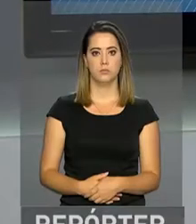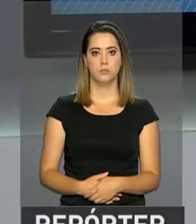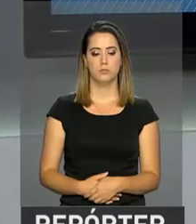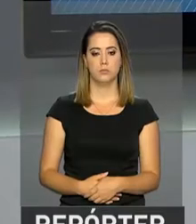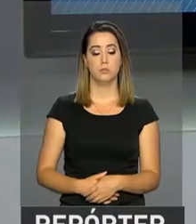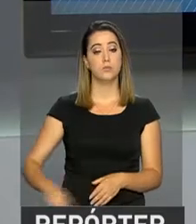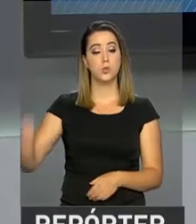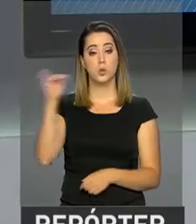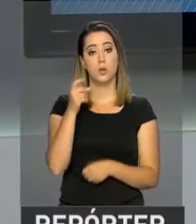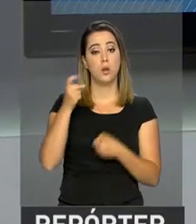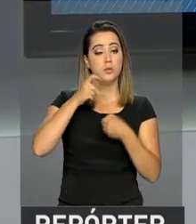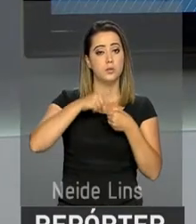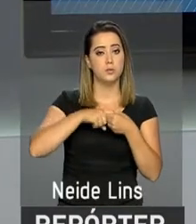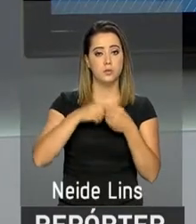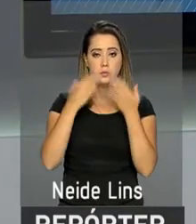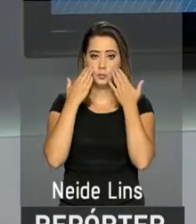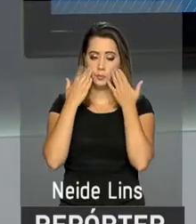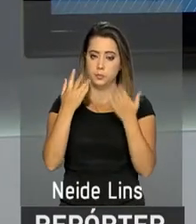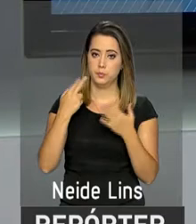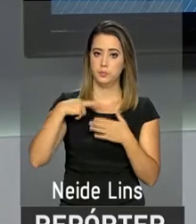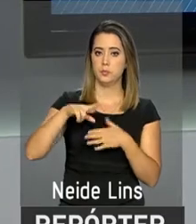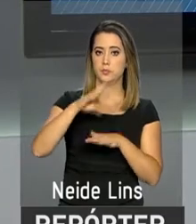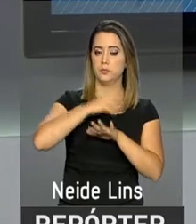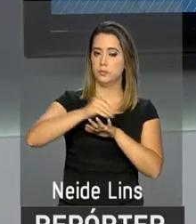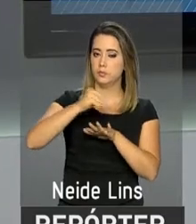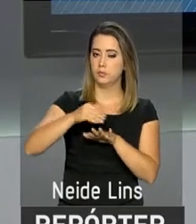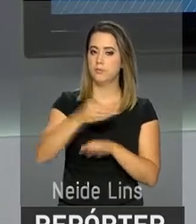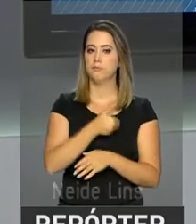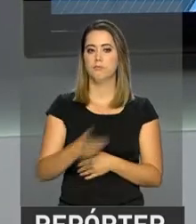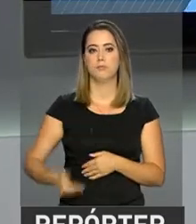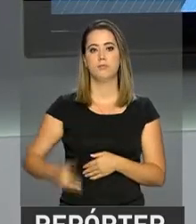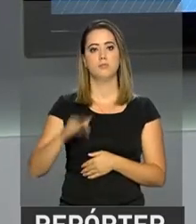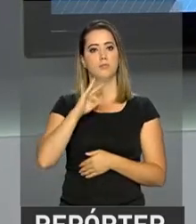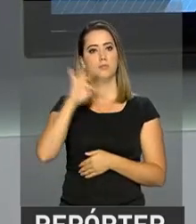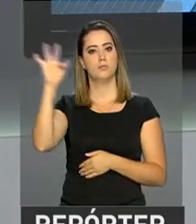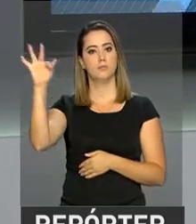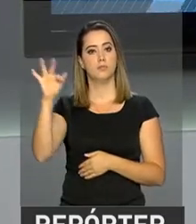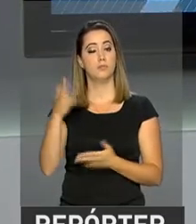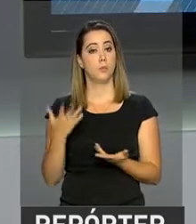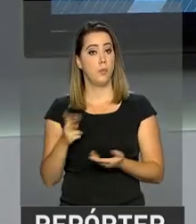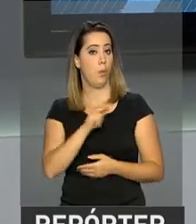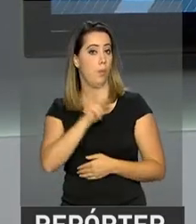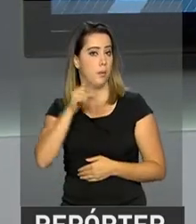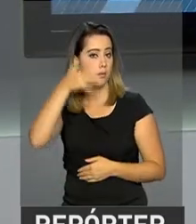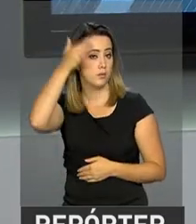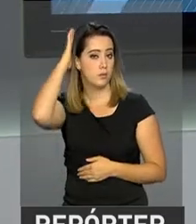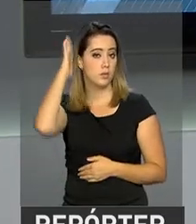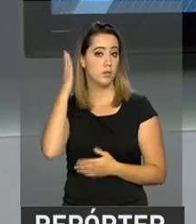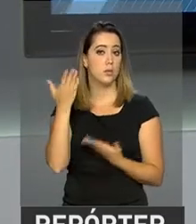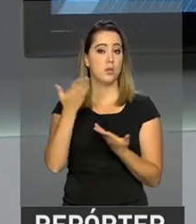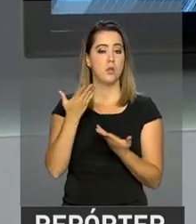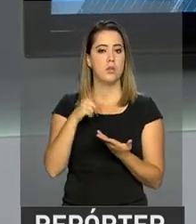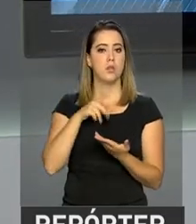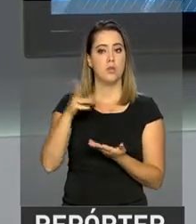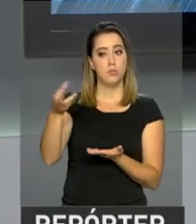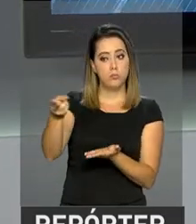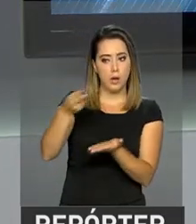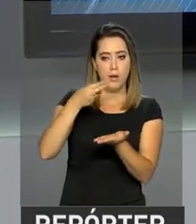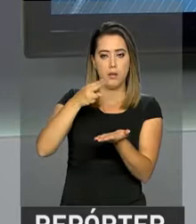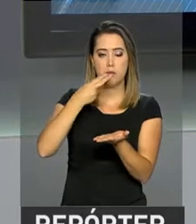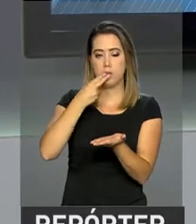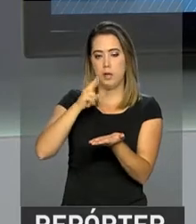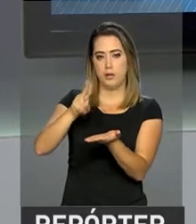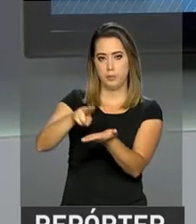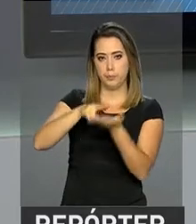Olá, estamos de volta com o repórter NBR e as notícias do governo federal. E o presidente Michel Temer recebeu há pouco credenciais de